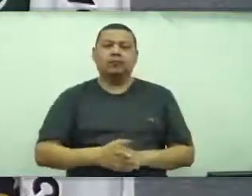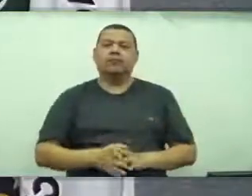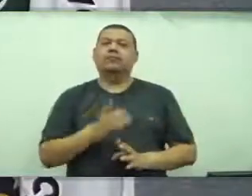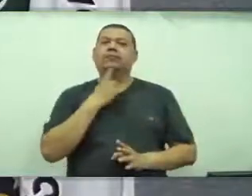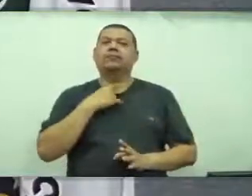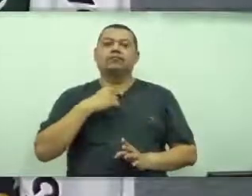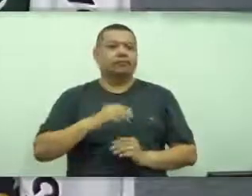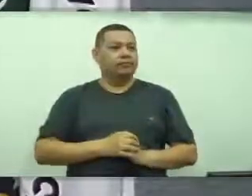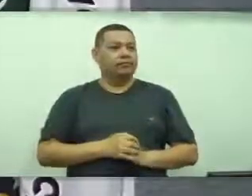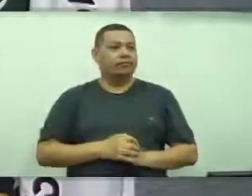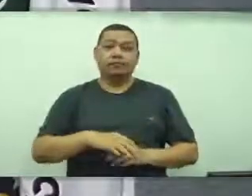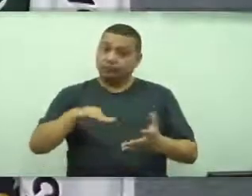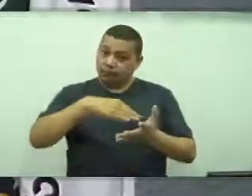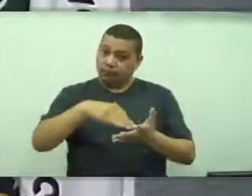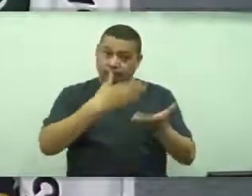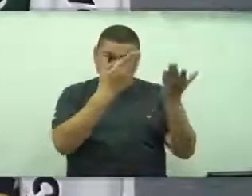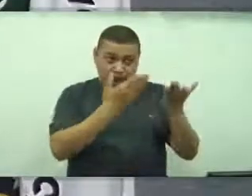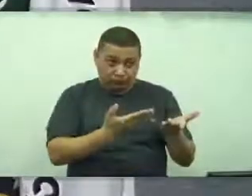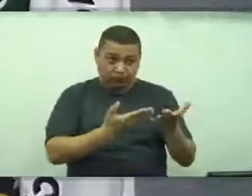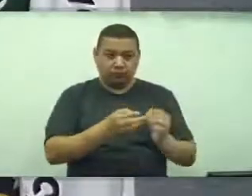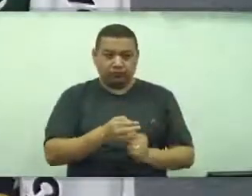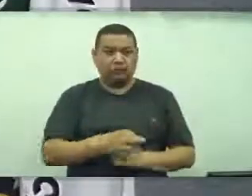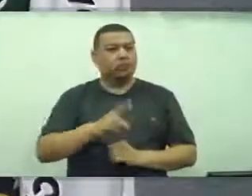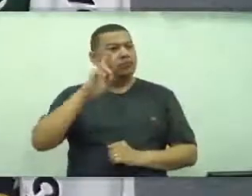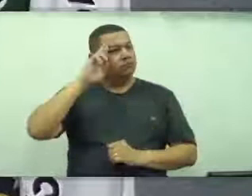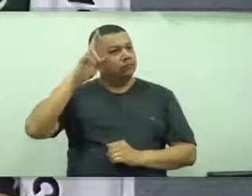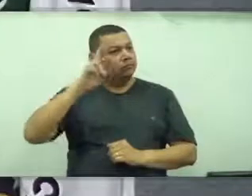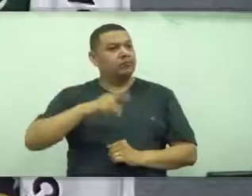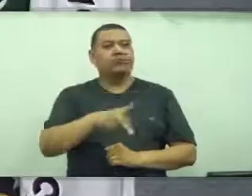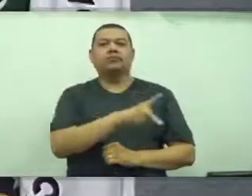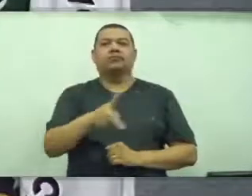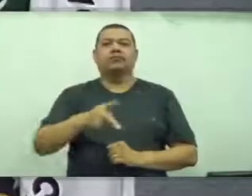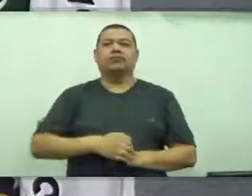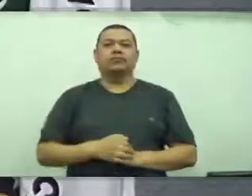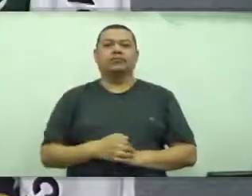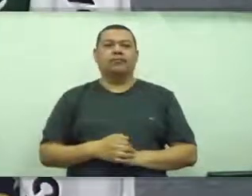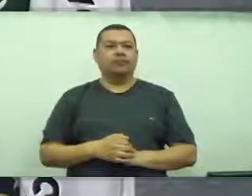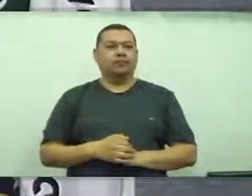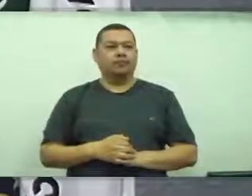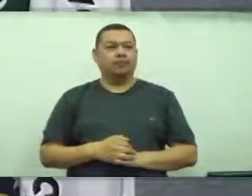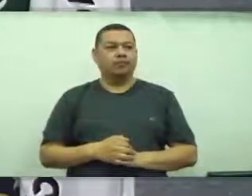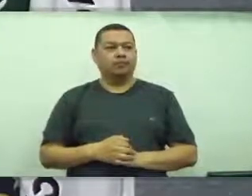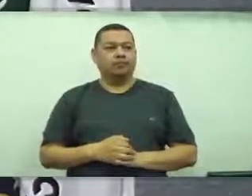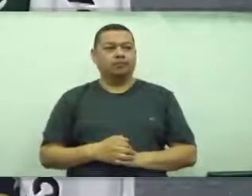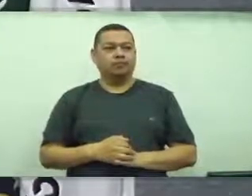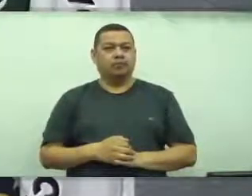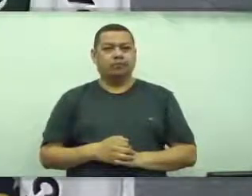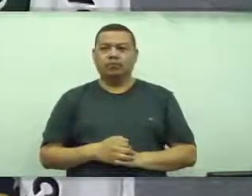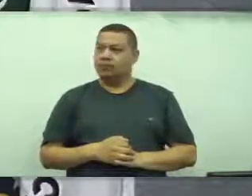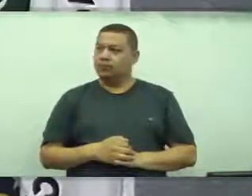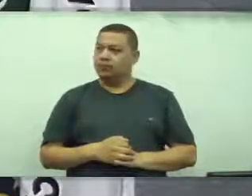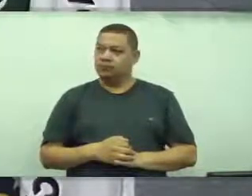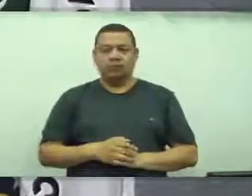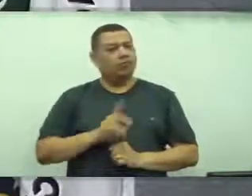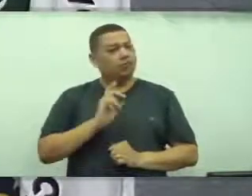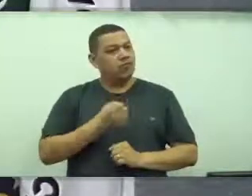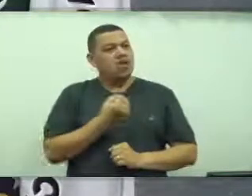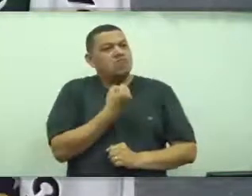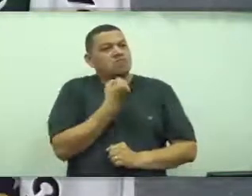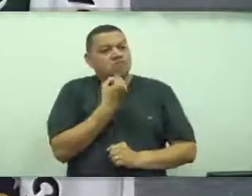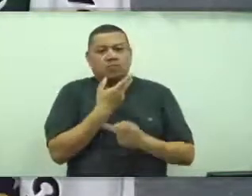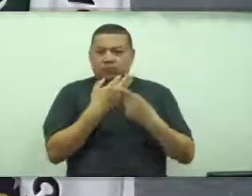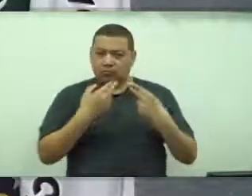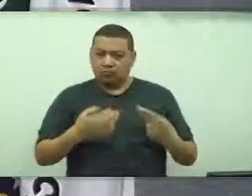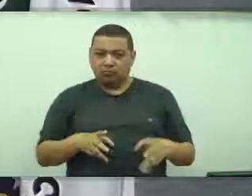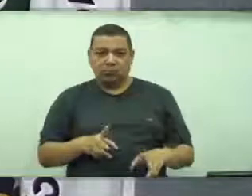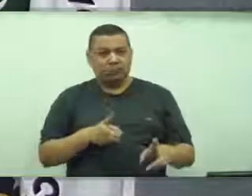secretaria que o senhor toma conta. Eu acredito que é um marco que fica no município